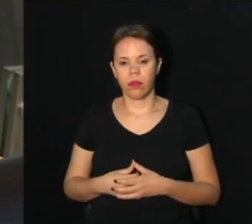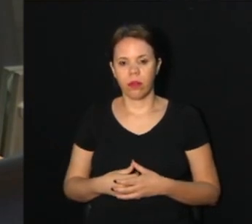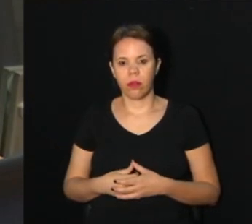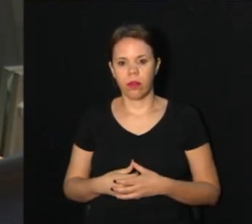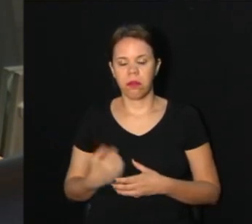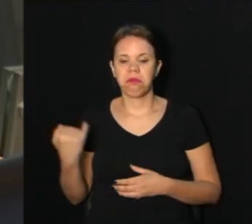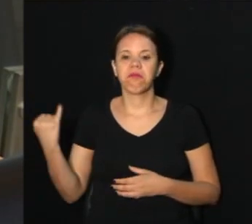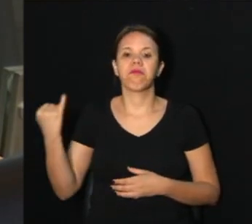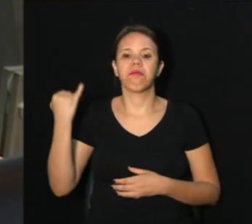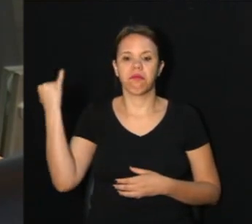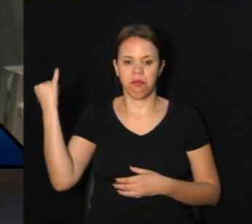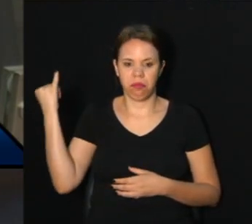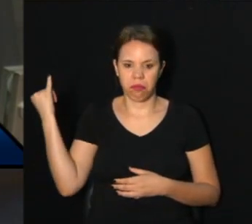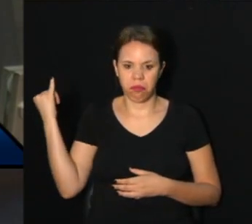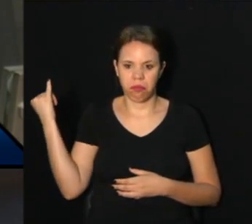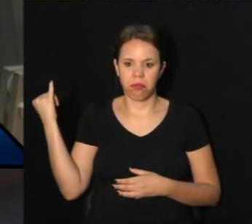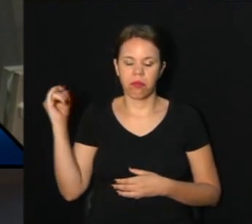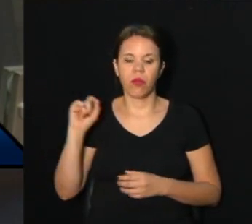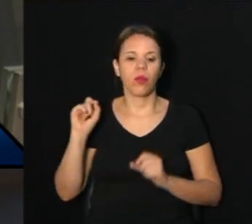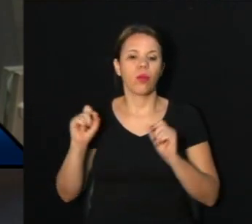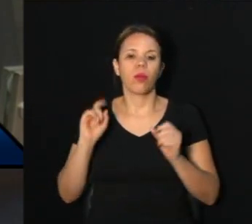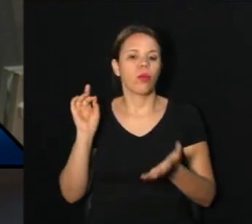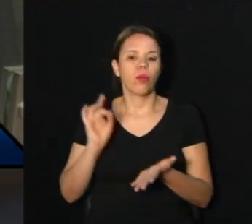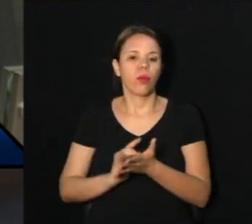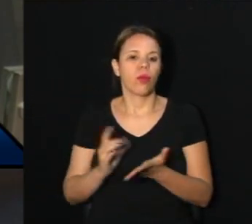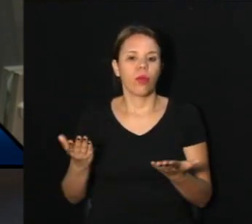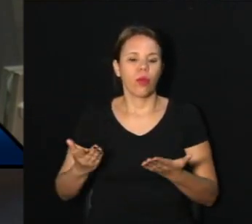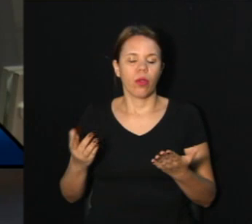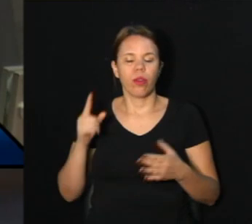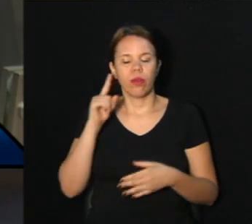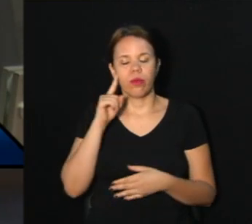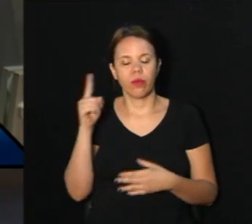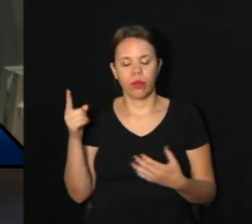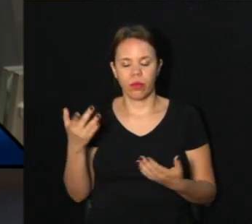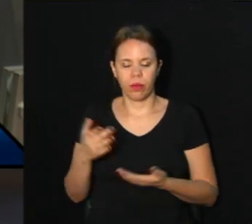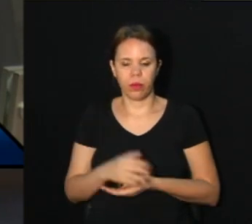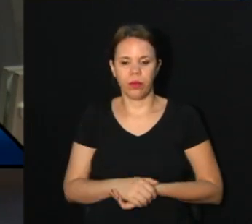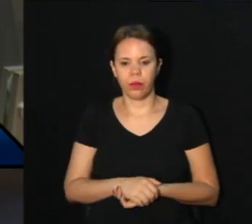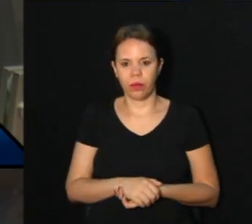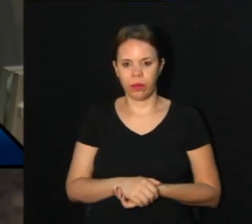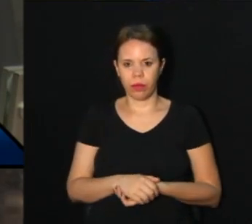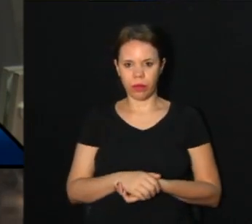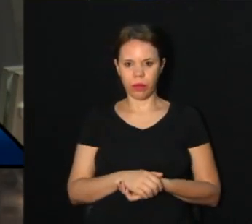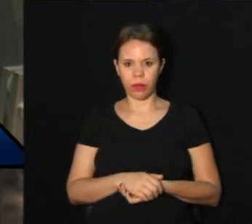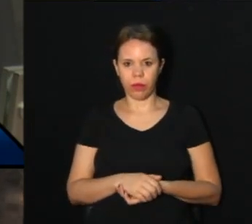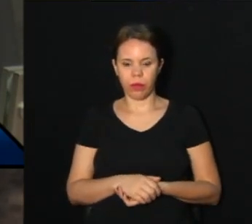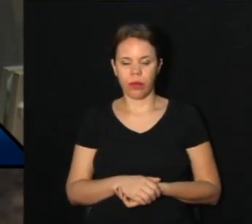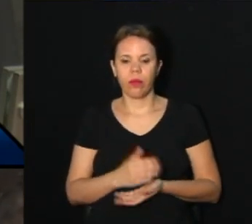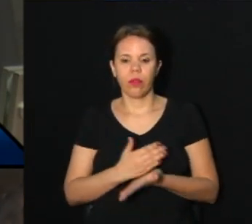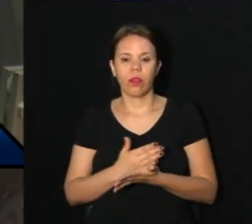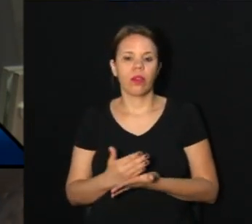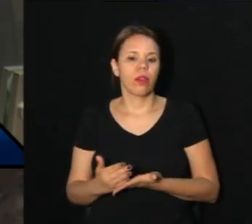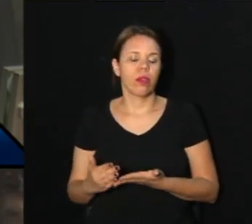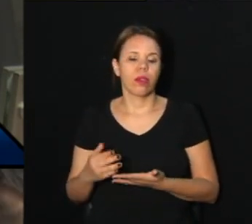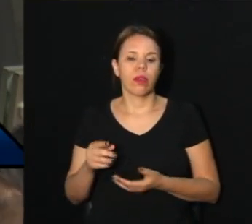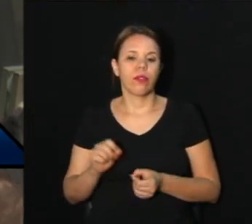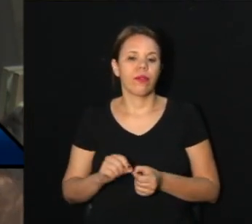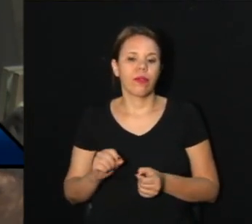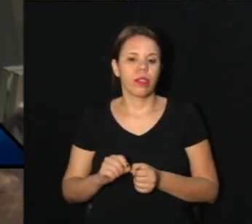suma importância o que estamos realizando nessa data. Eu quero inicialmente aqui fazer